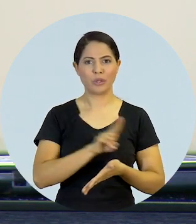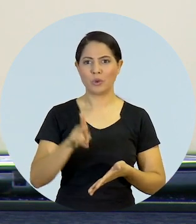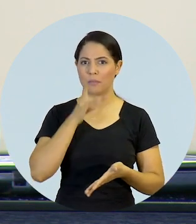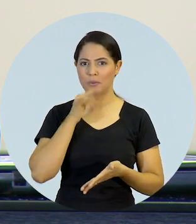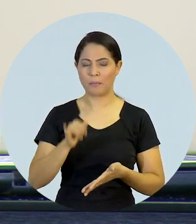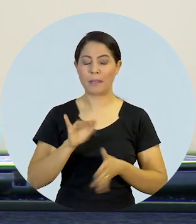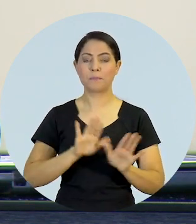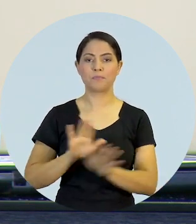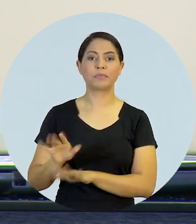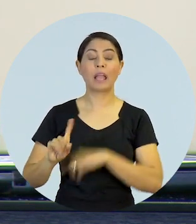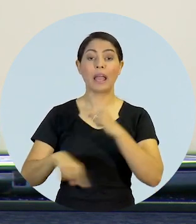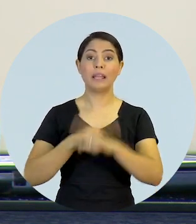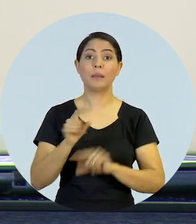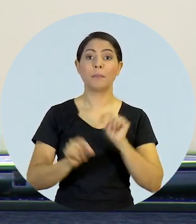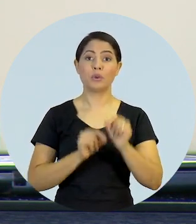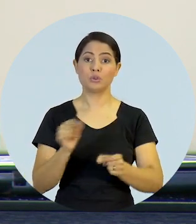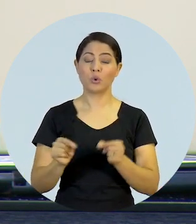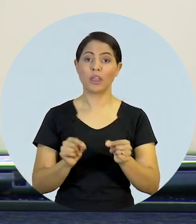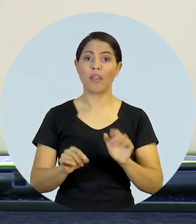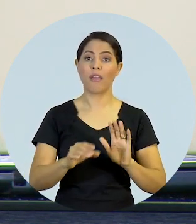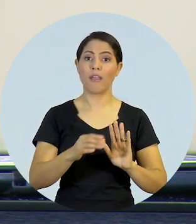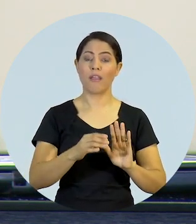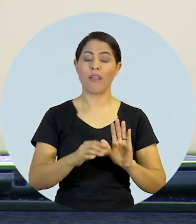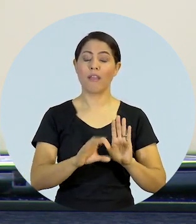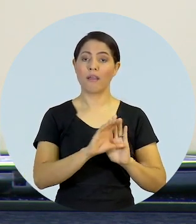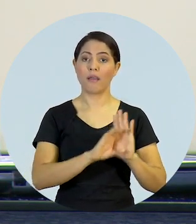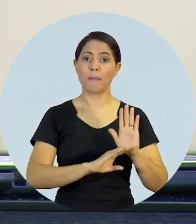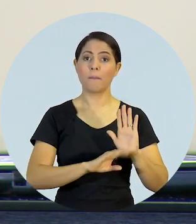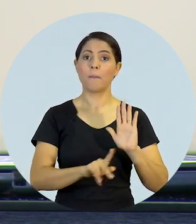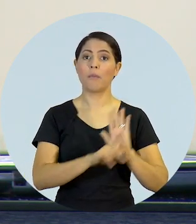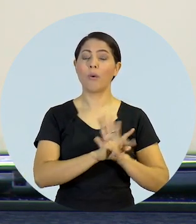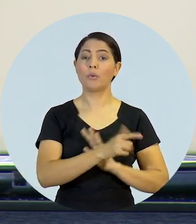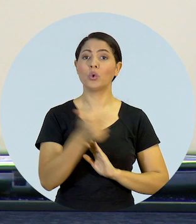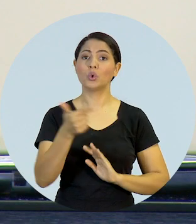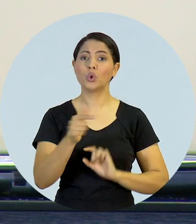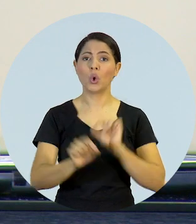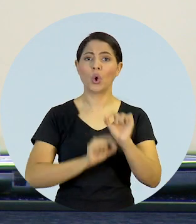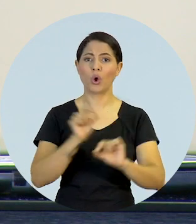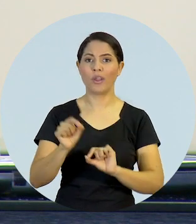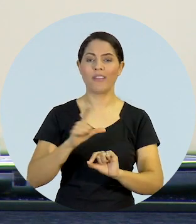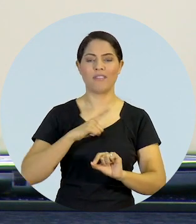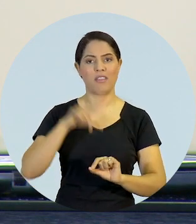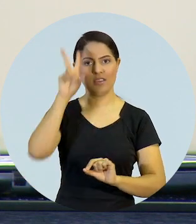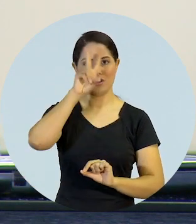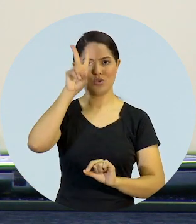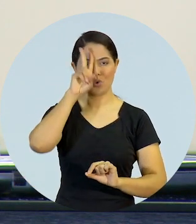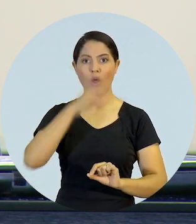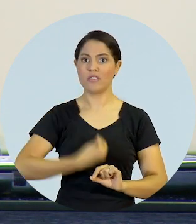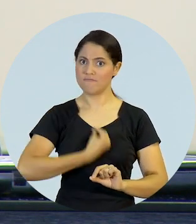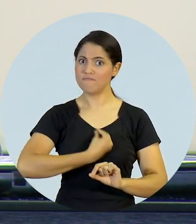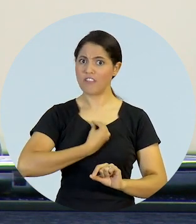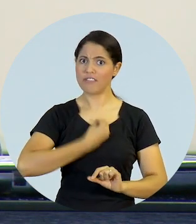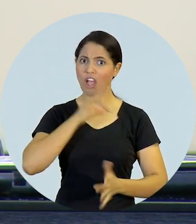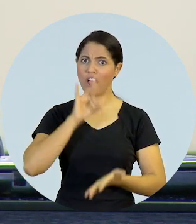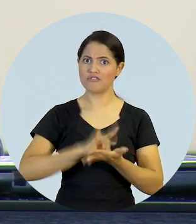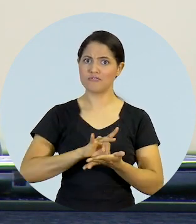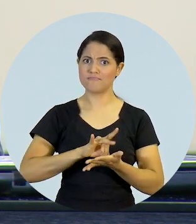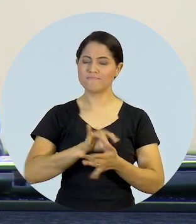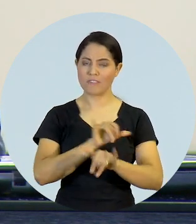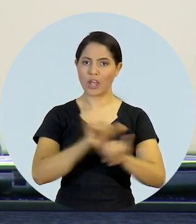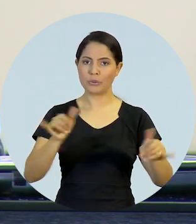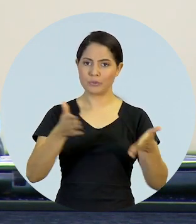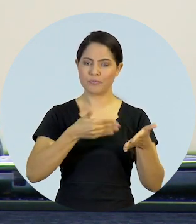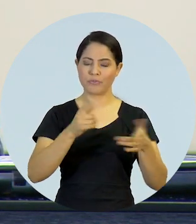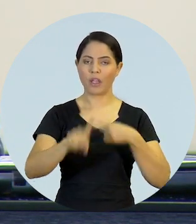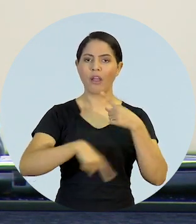para a parte 2, onde trouxemos várias histórias reais, algo inédito, que foram trazidas pelos participantes do nosso grupo. E